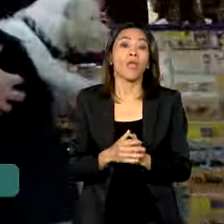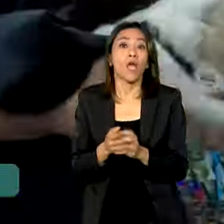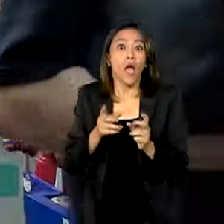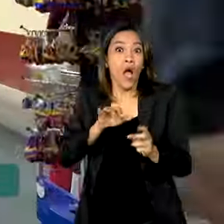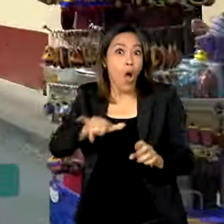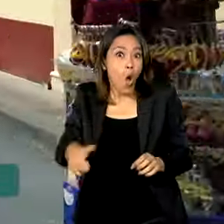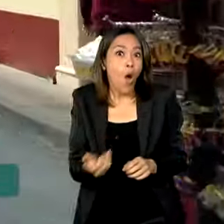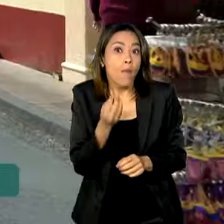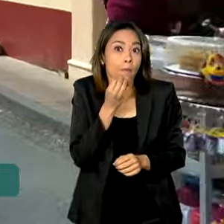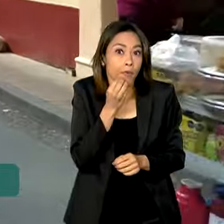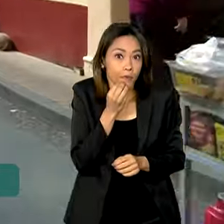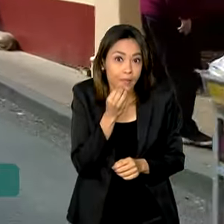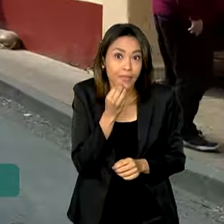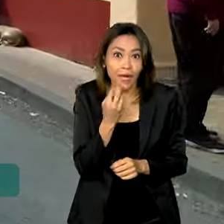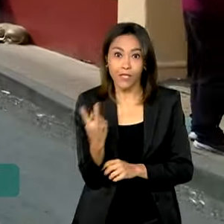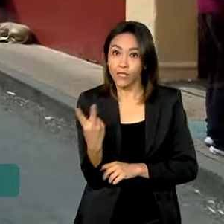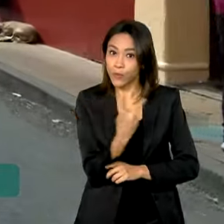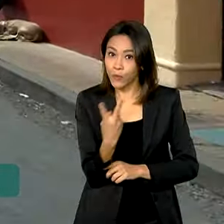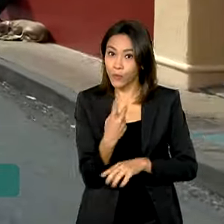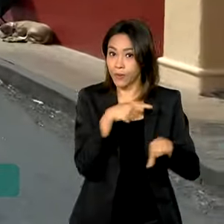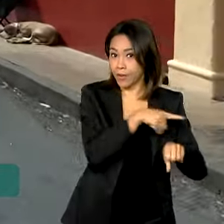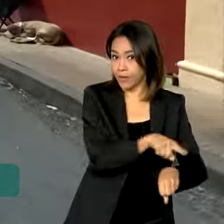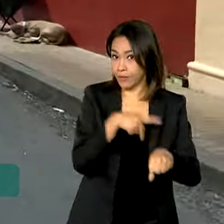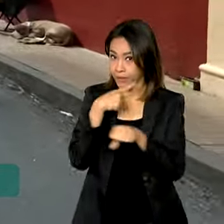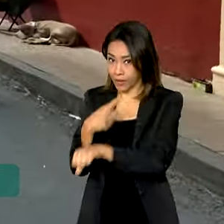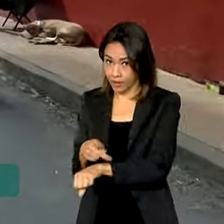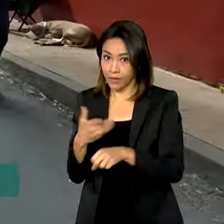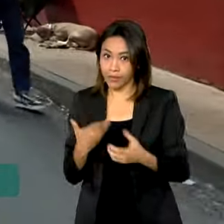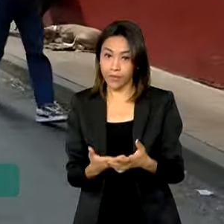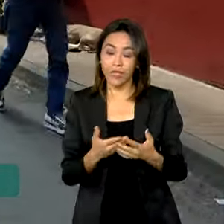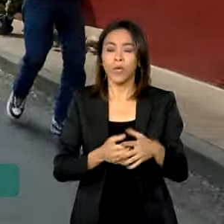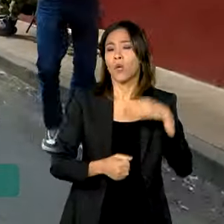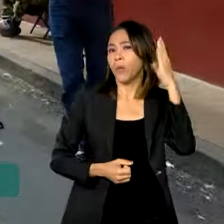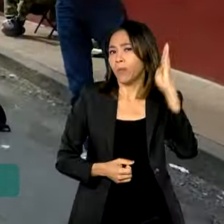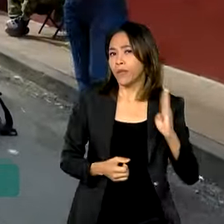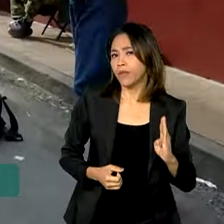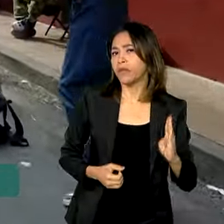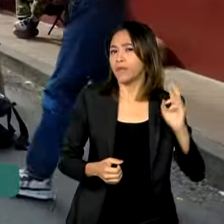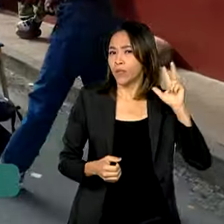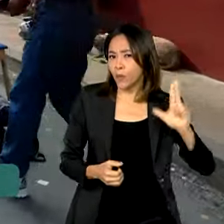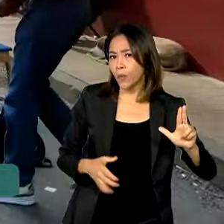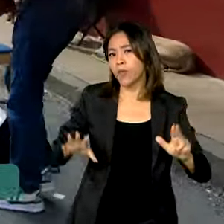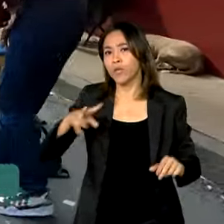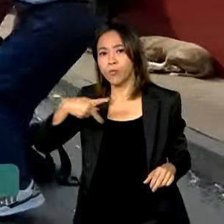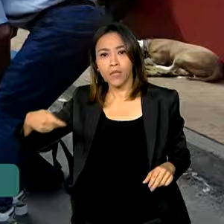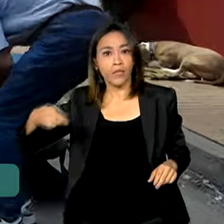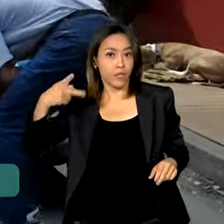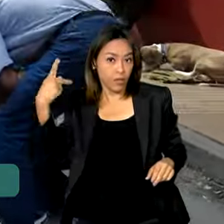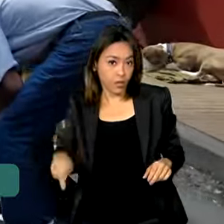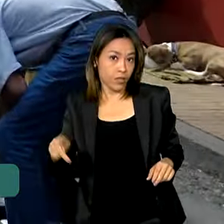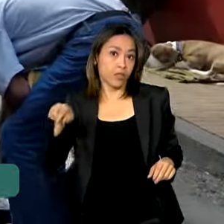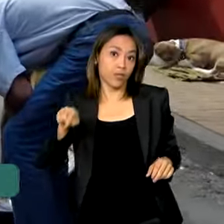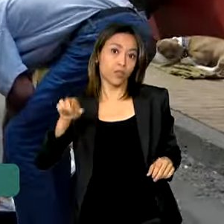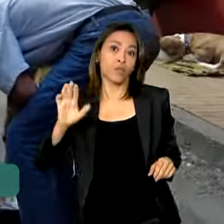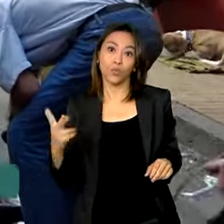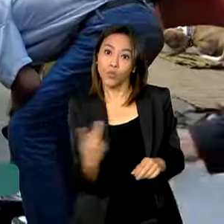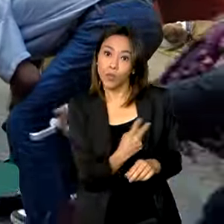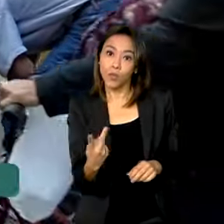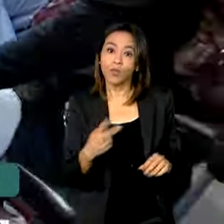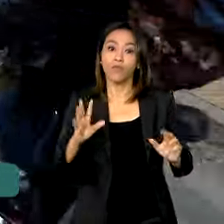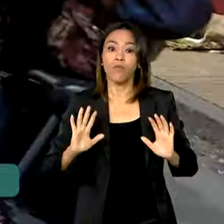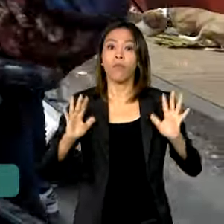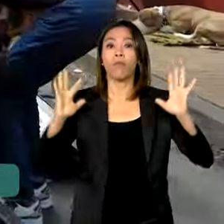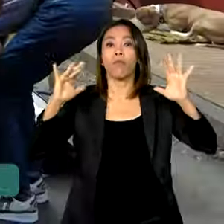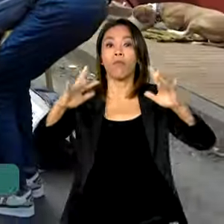oportunidades de negócio entre os dois países, o presidente Lula e o presidente Gustavo Petro também vão participar em Bogotá, da